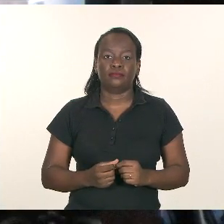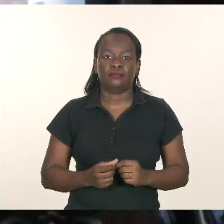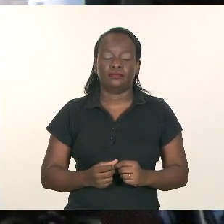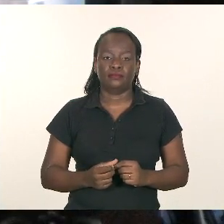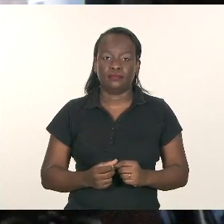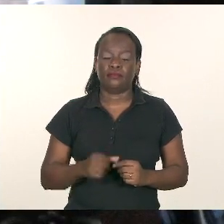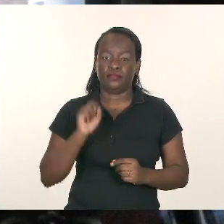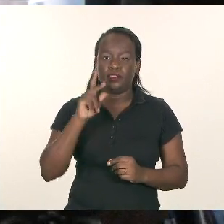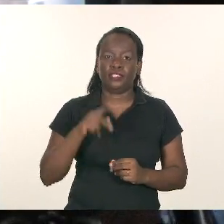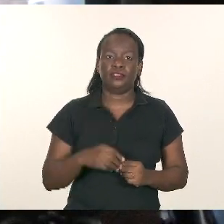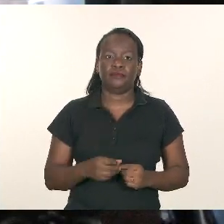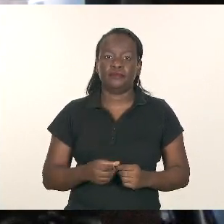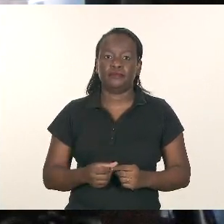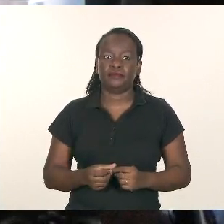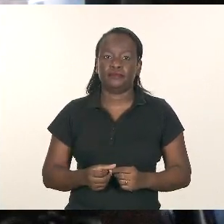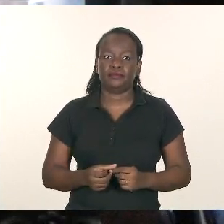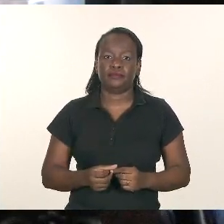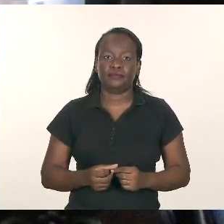Ok.